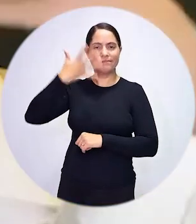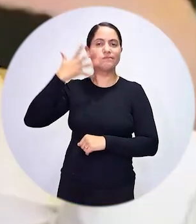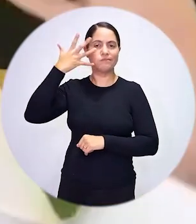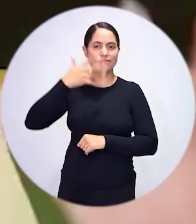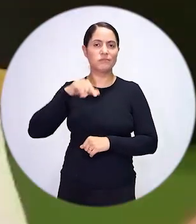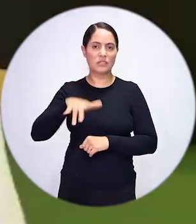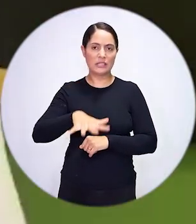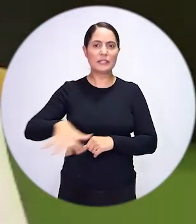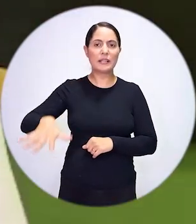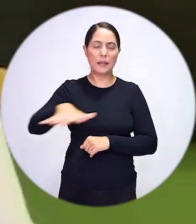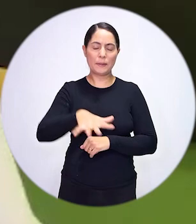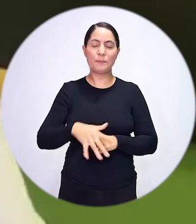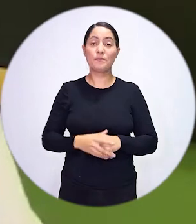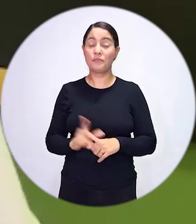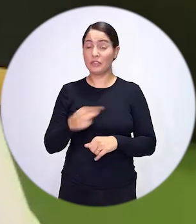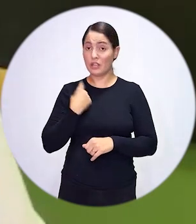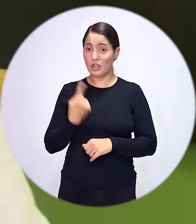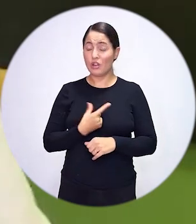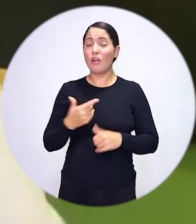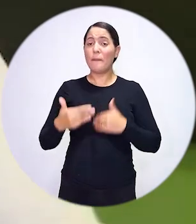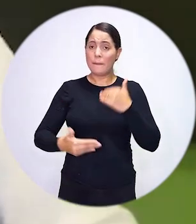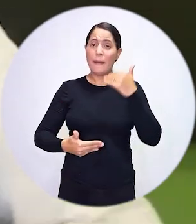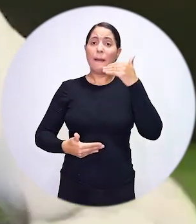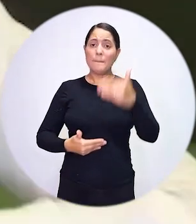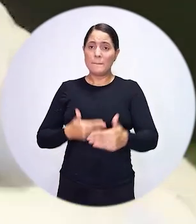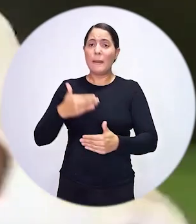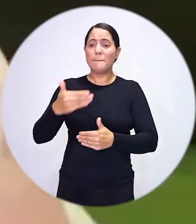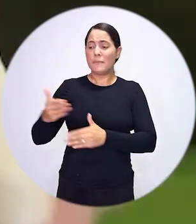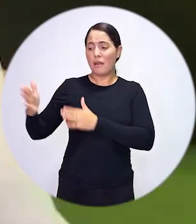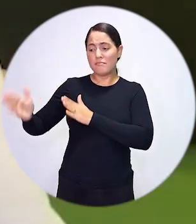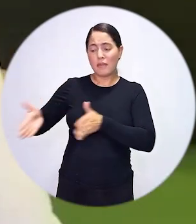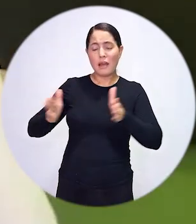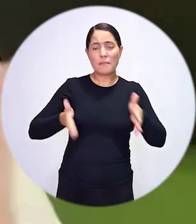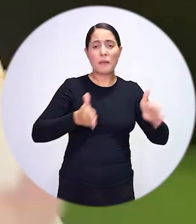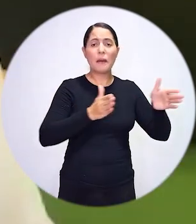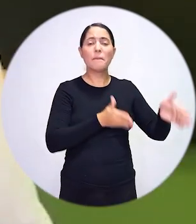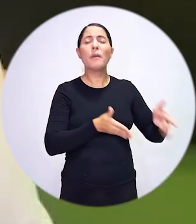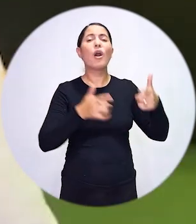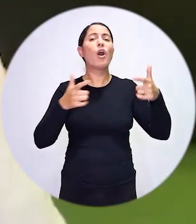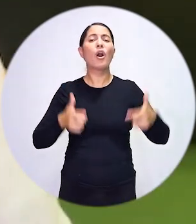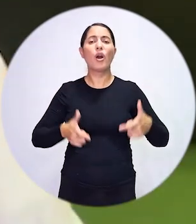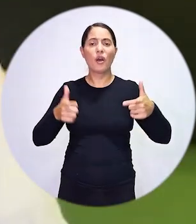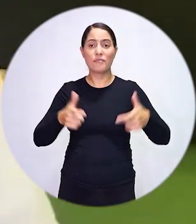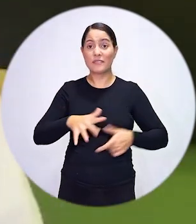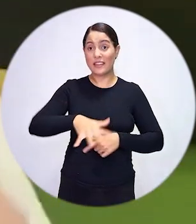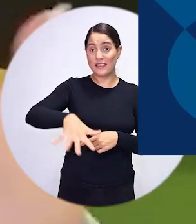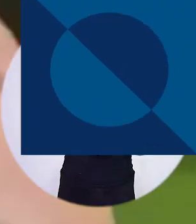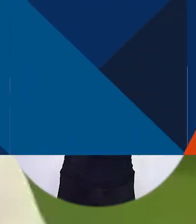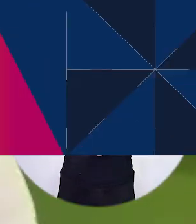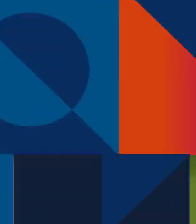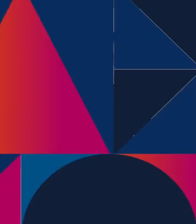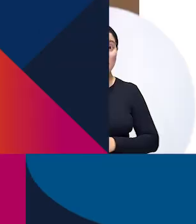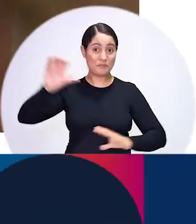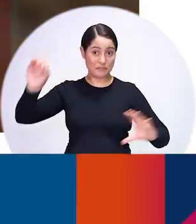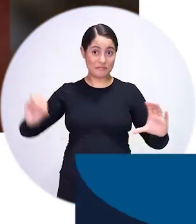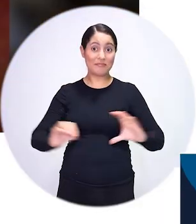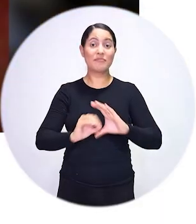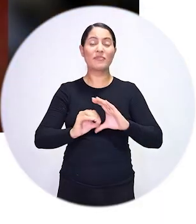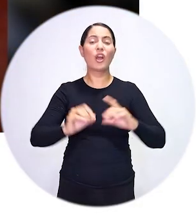especializados e palestrantes renomados nacionalmente nessa área, e seguimos para as demais etapas, que foram as